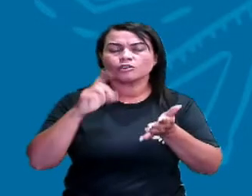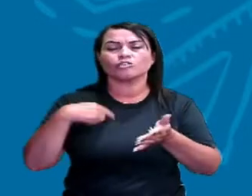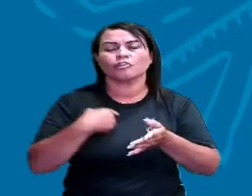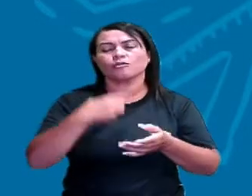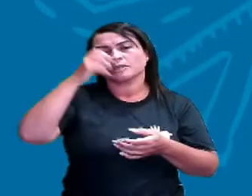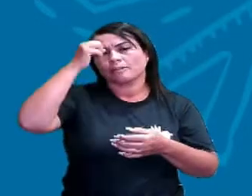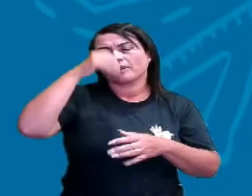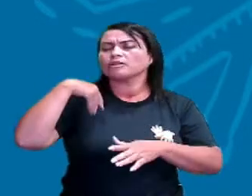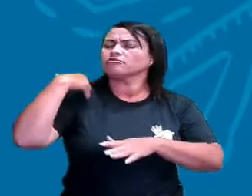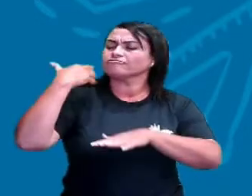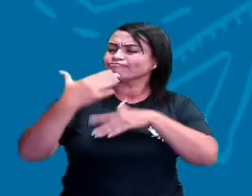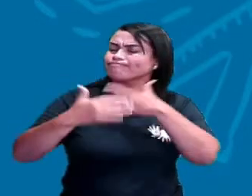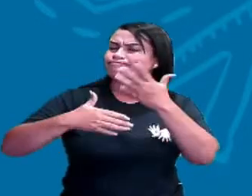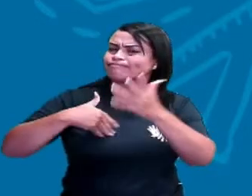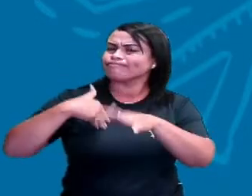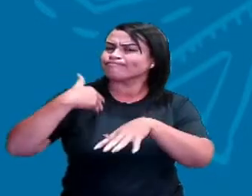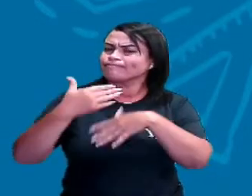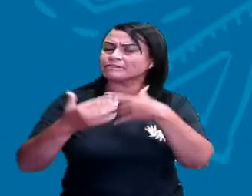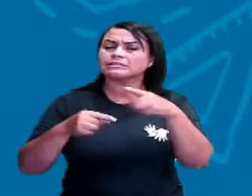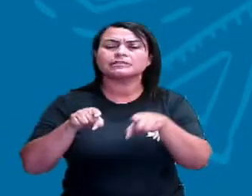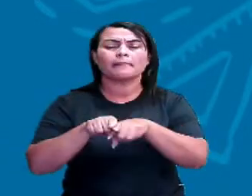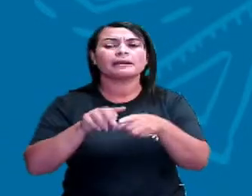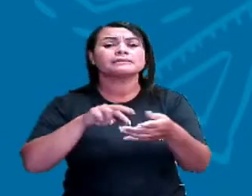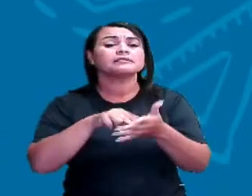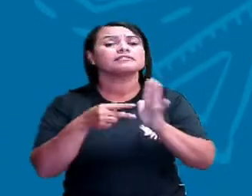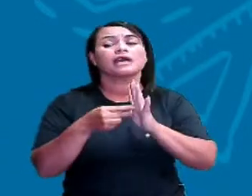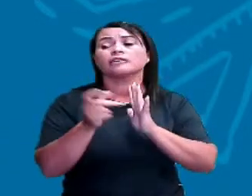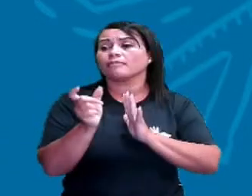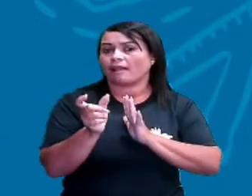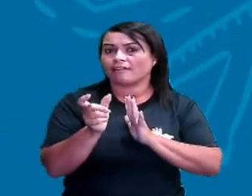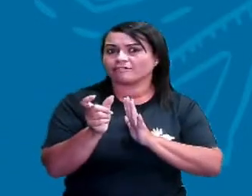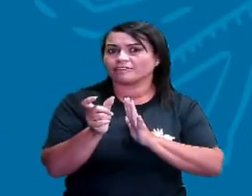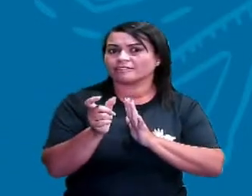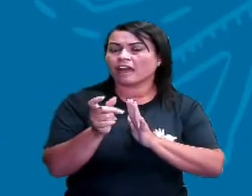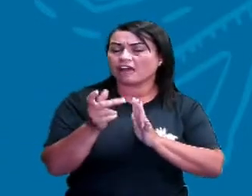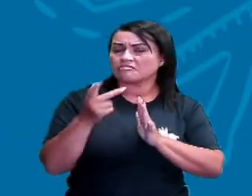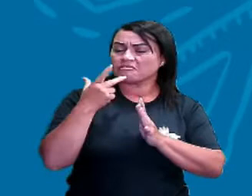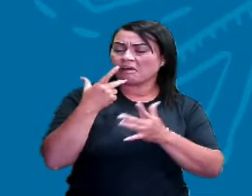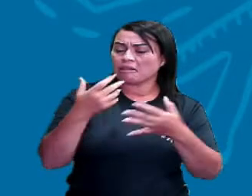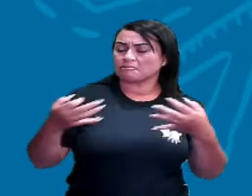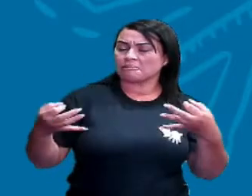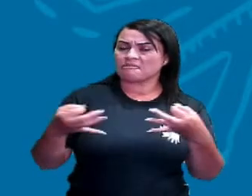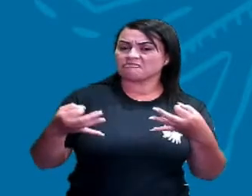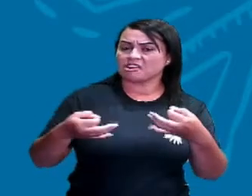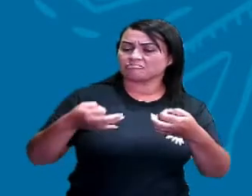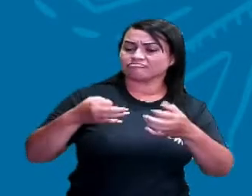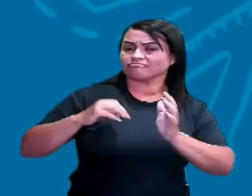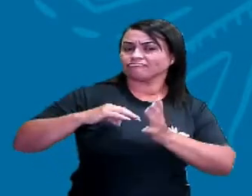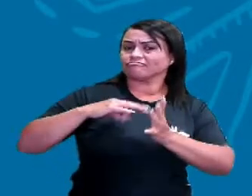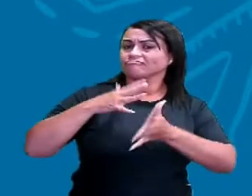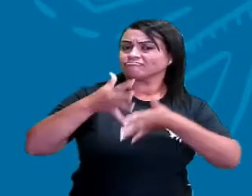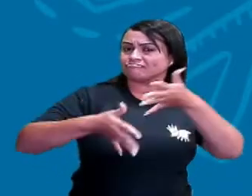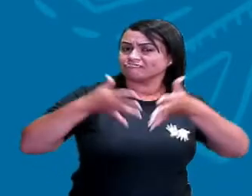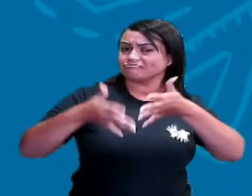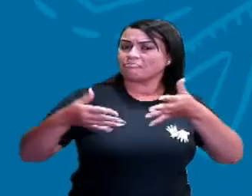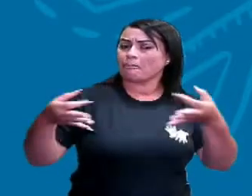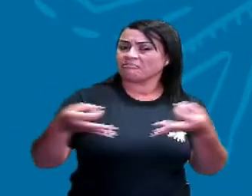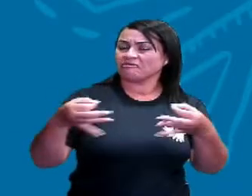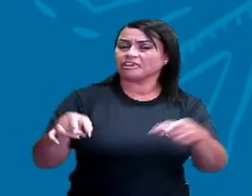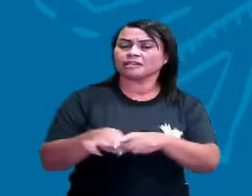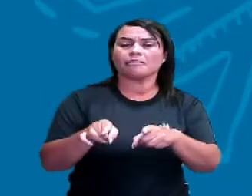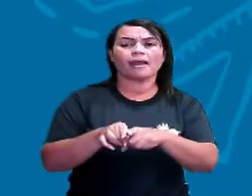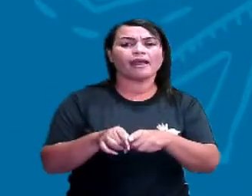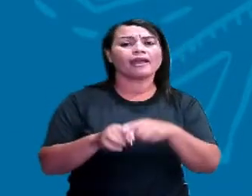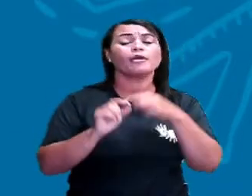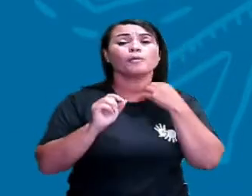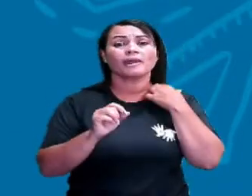novas palavras, a gente vai aprendendo novos significados das palavras. Desperta o senso crítico. Como assim